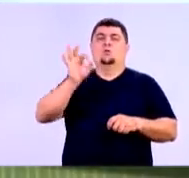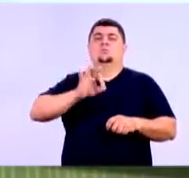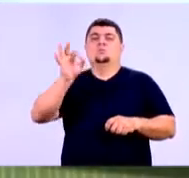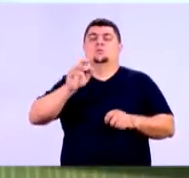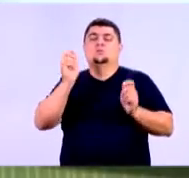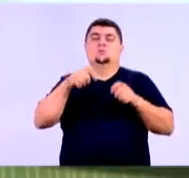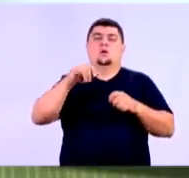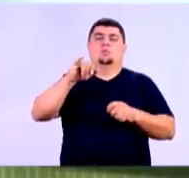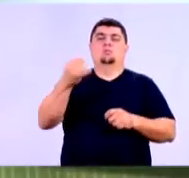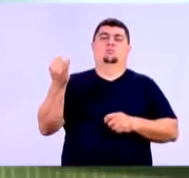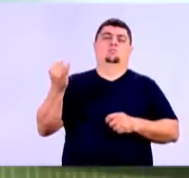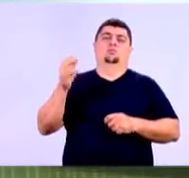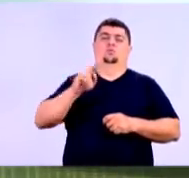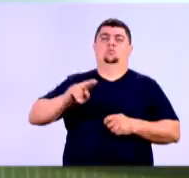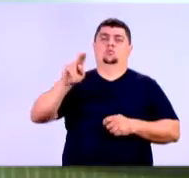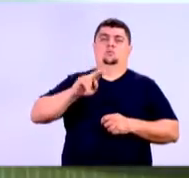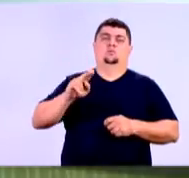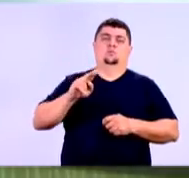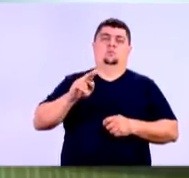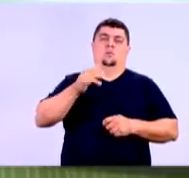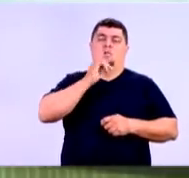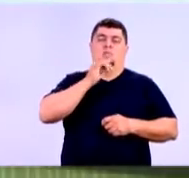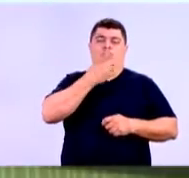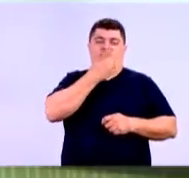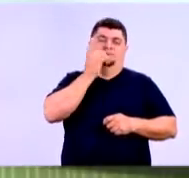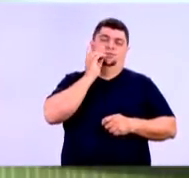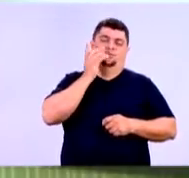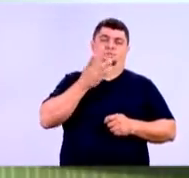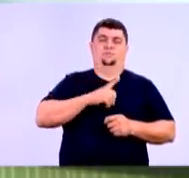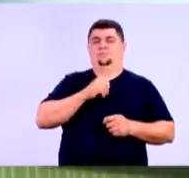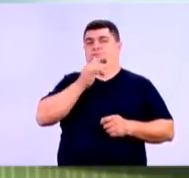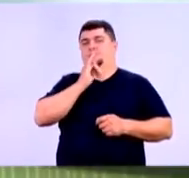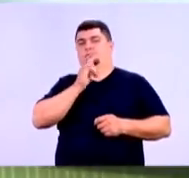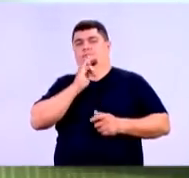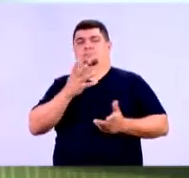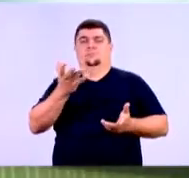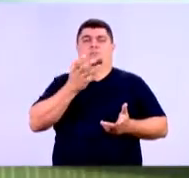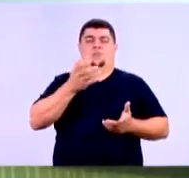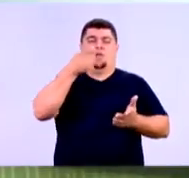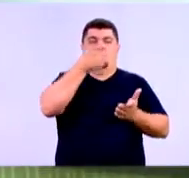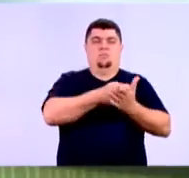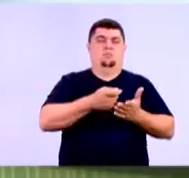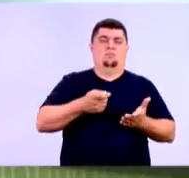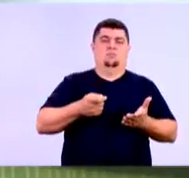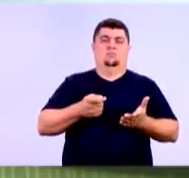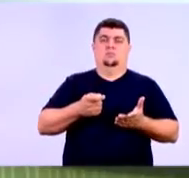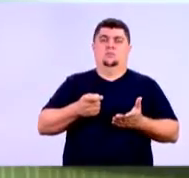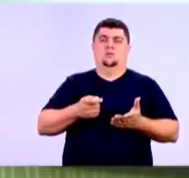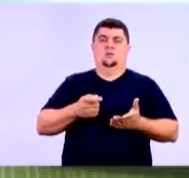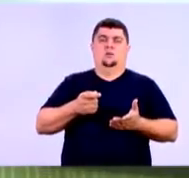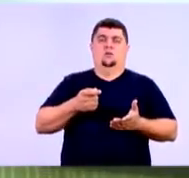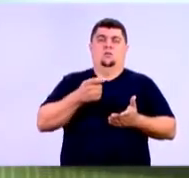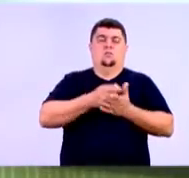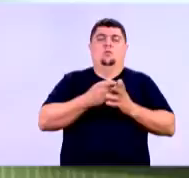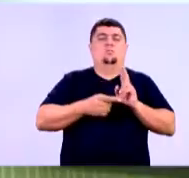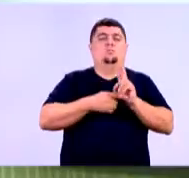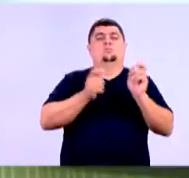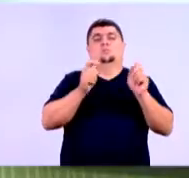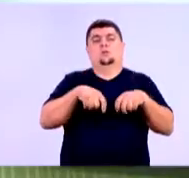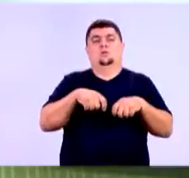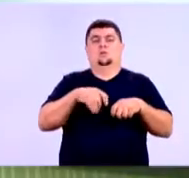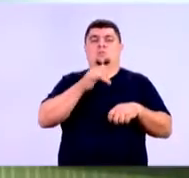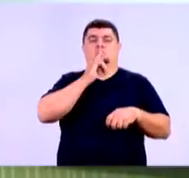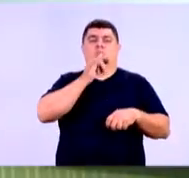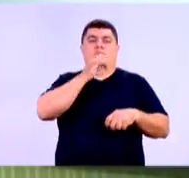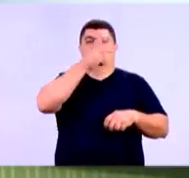tem a ver. Então, se eu quero ali, eu presto serviço de dentista. Sou dentista, eu quero pagar Até quando eu posso emprestar para uma pessoa? Se a